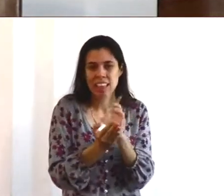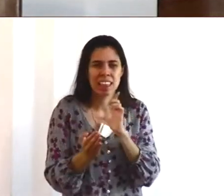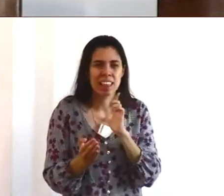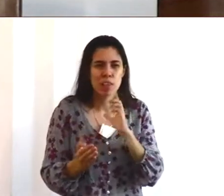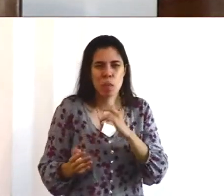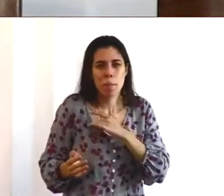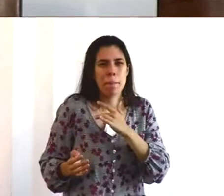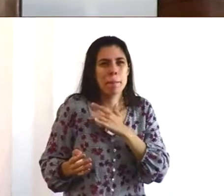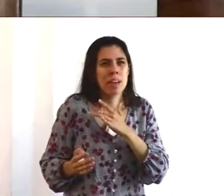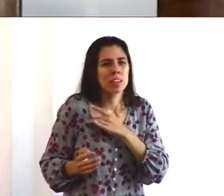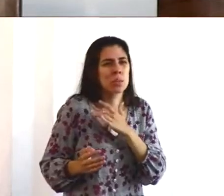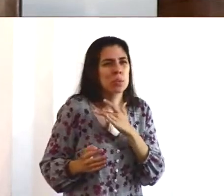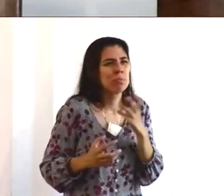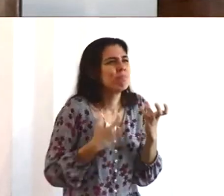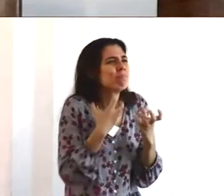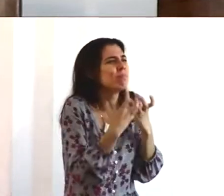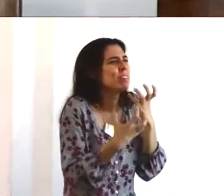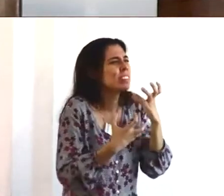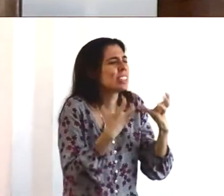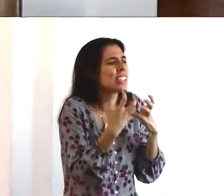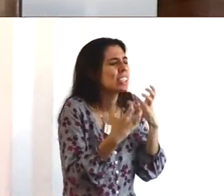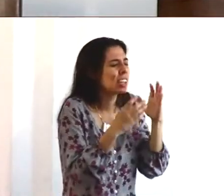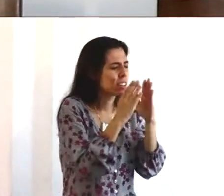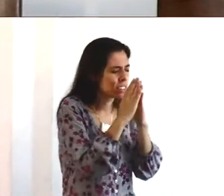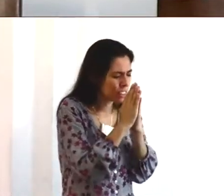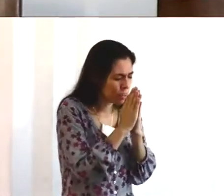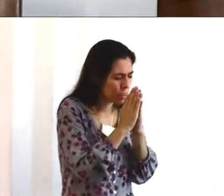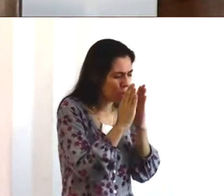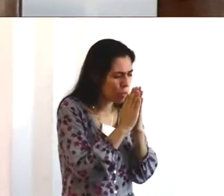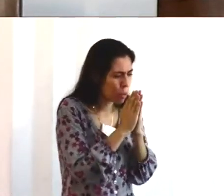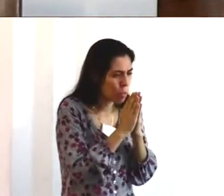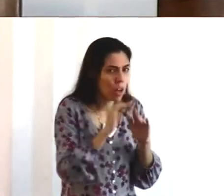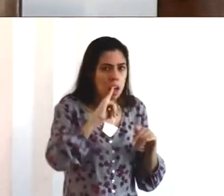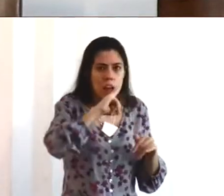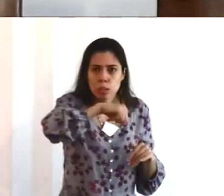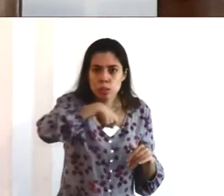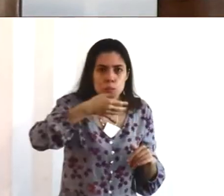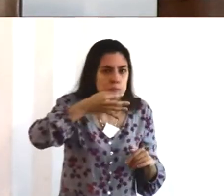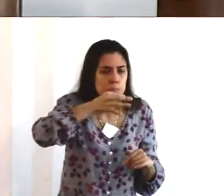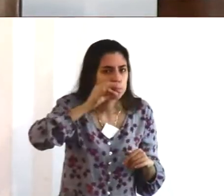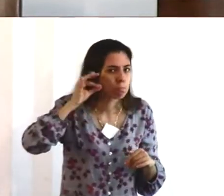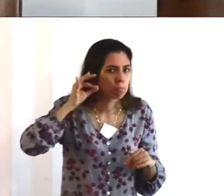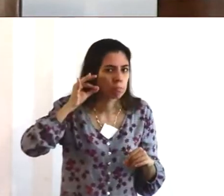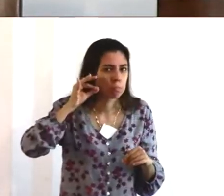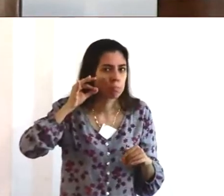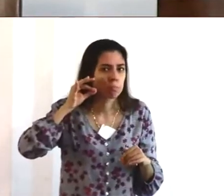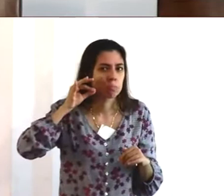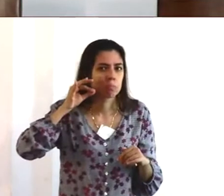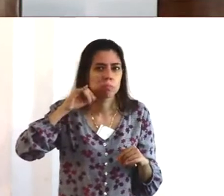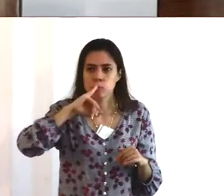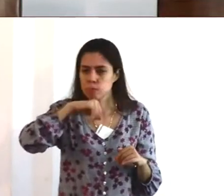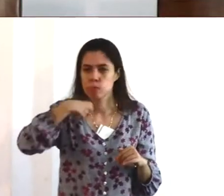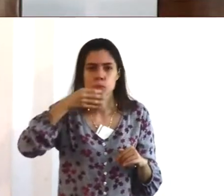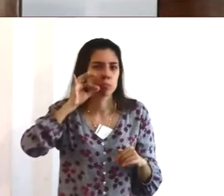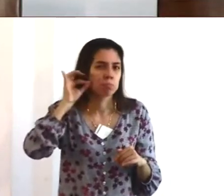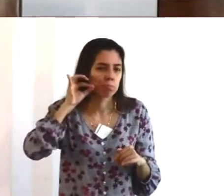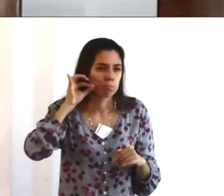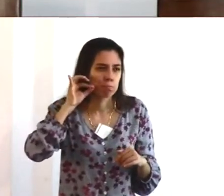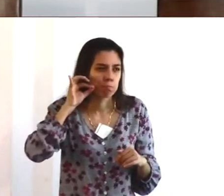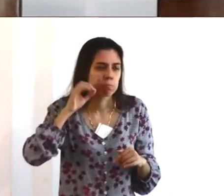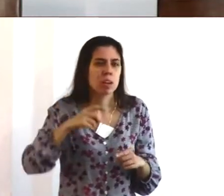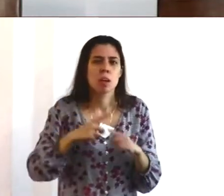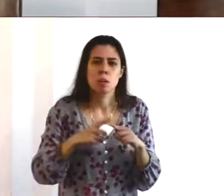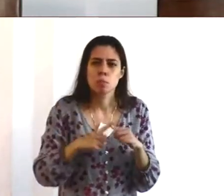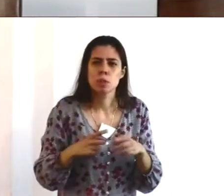Senhor, colocou todo o Judá em jejum para clamar pela libertação, diante do medo que